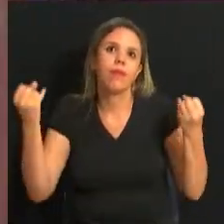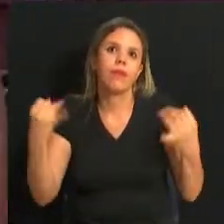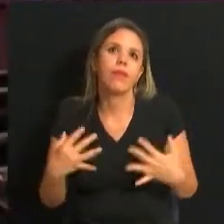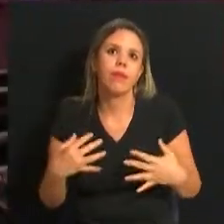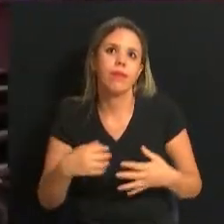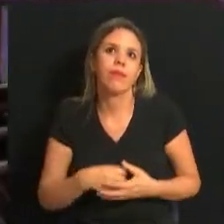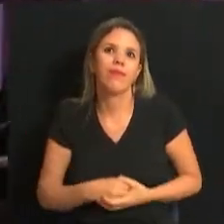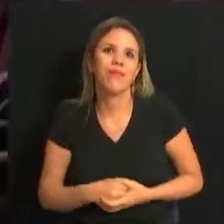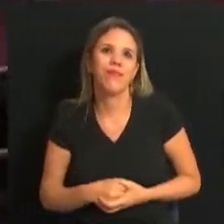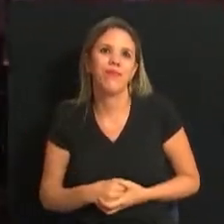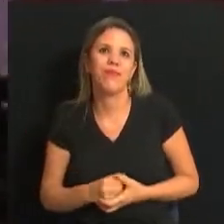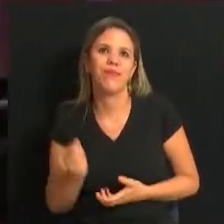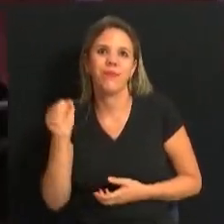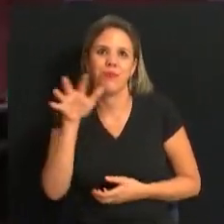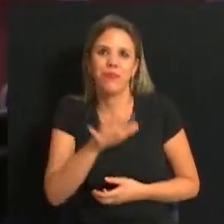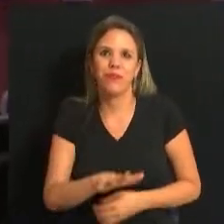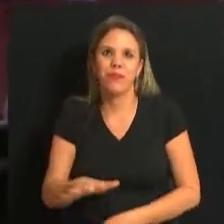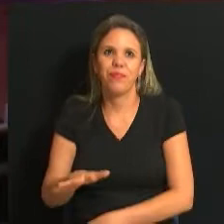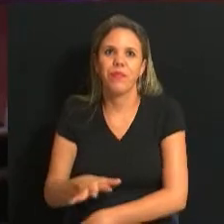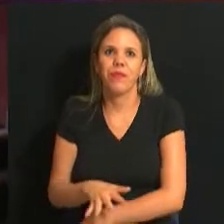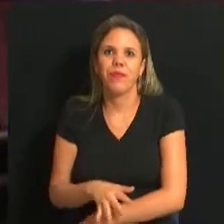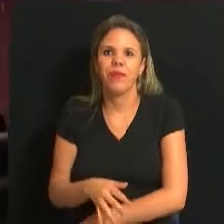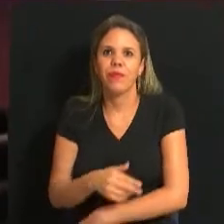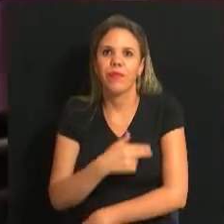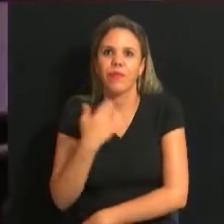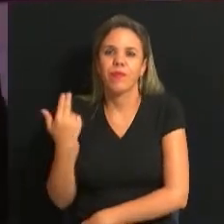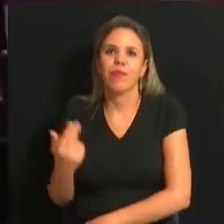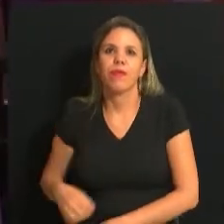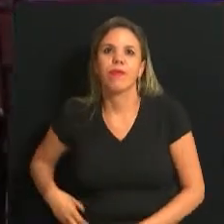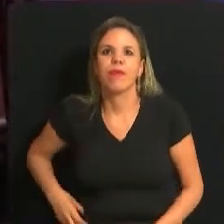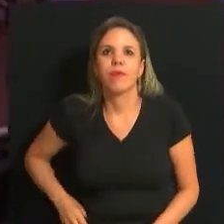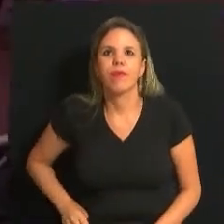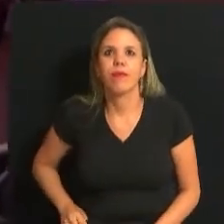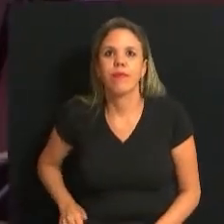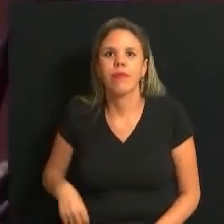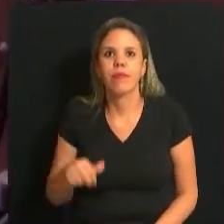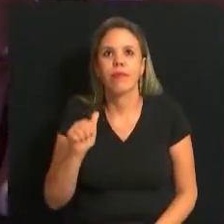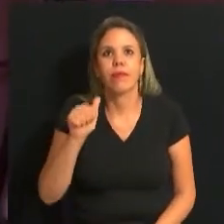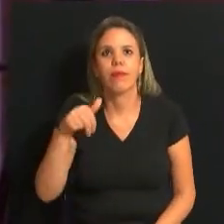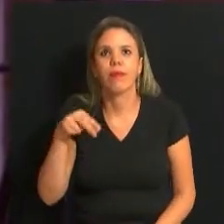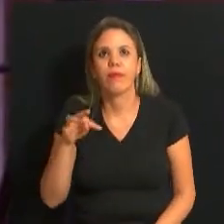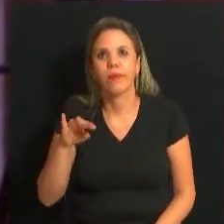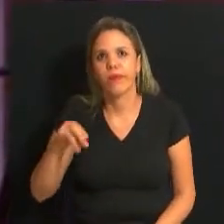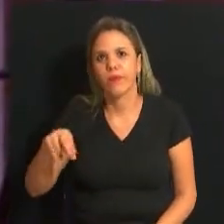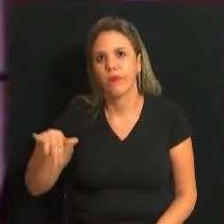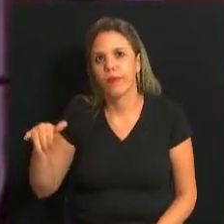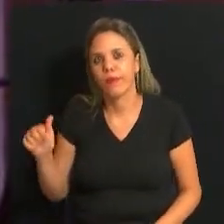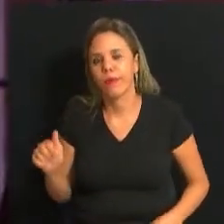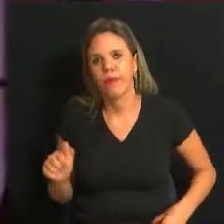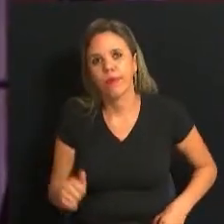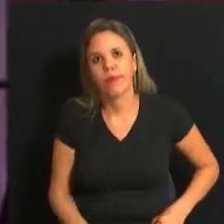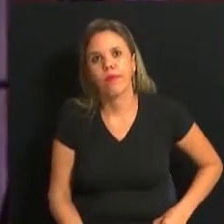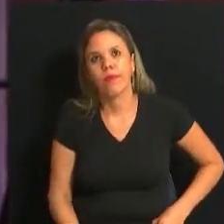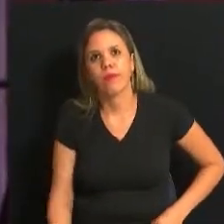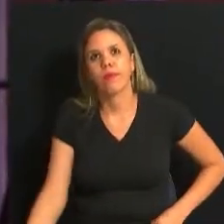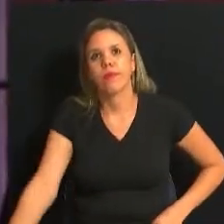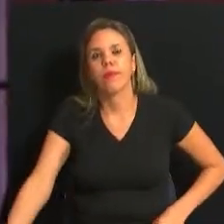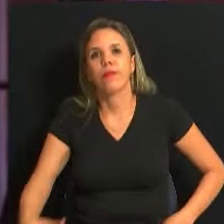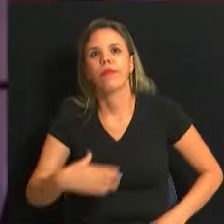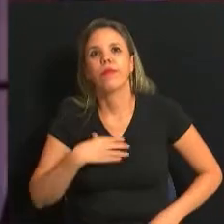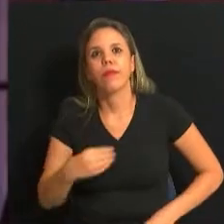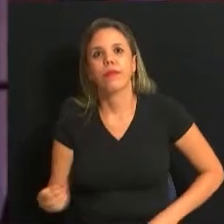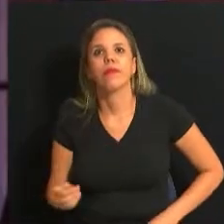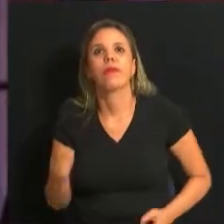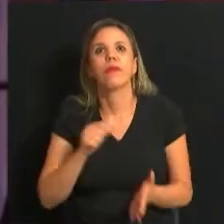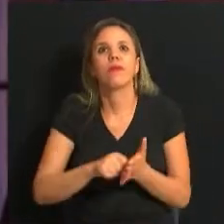pai. Em geral, o meu nome completo é Antonieta Marília de Oswald de Andrade. Eu sou filha do escritor Oswald